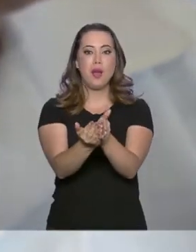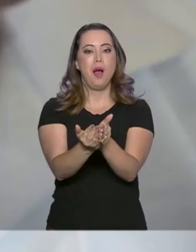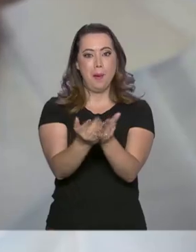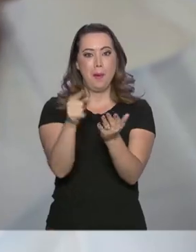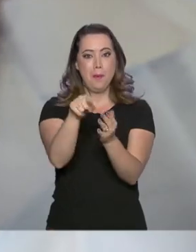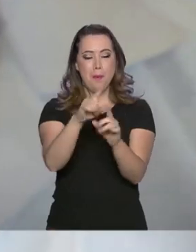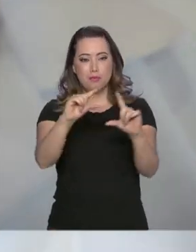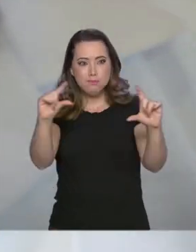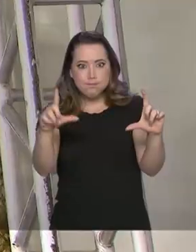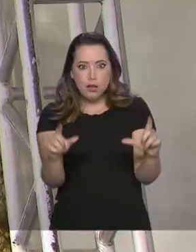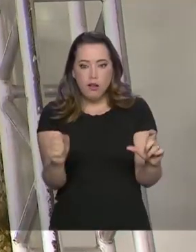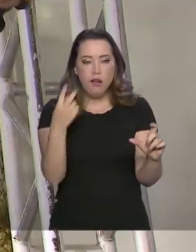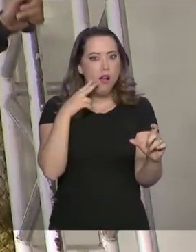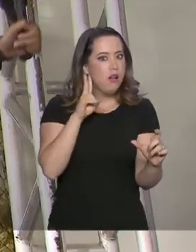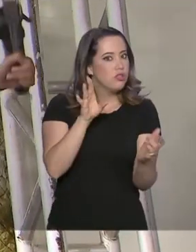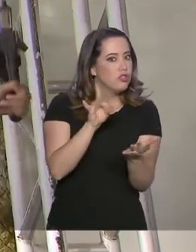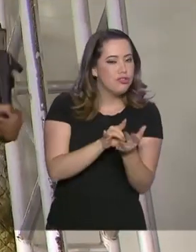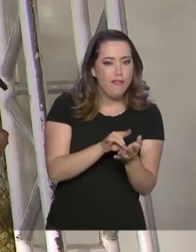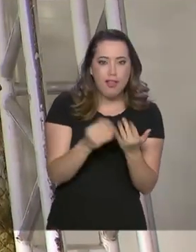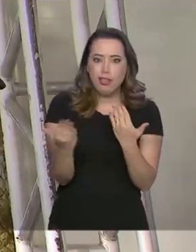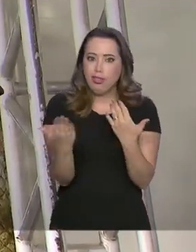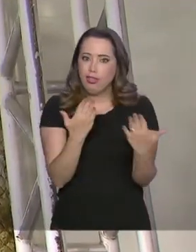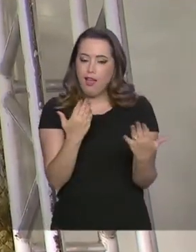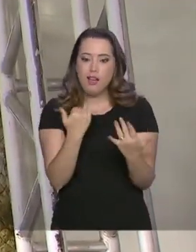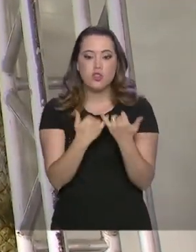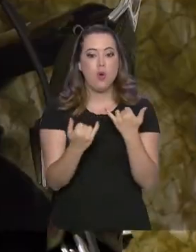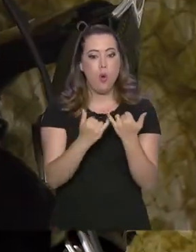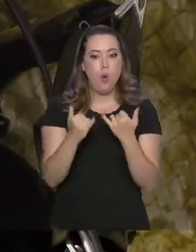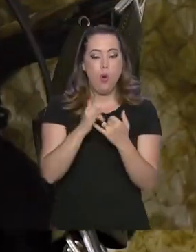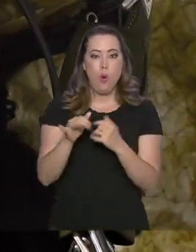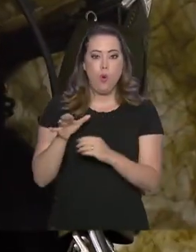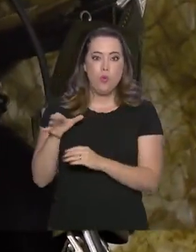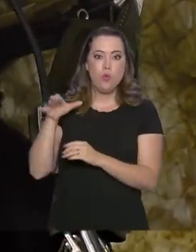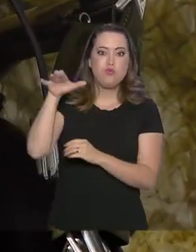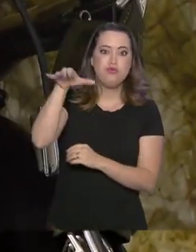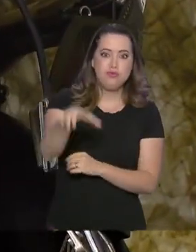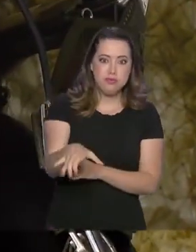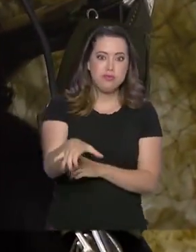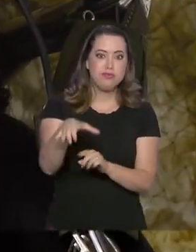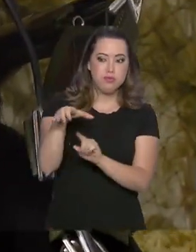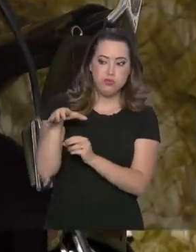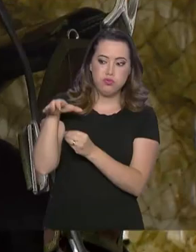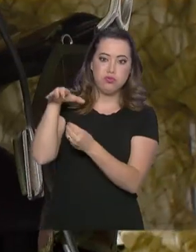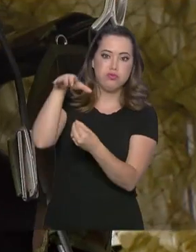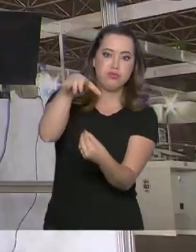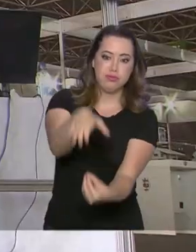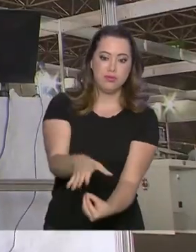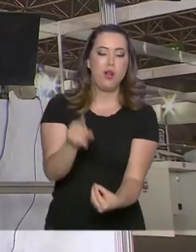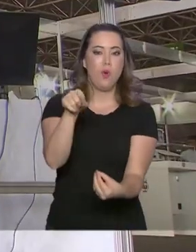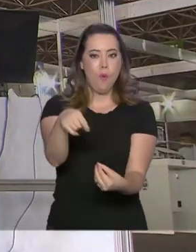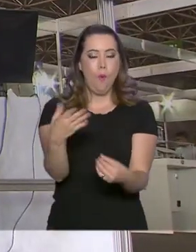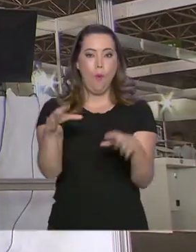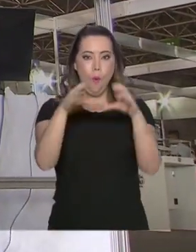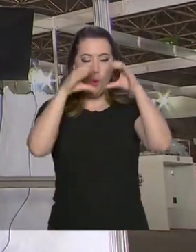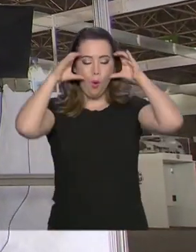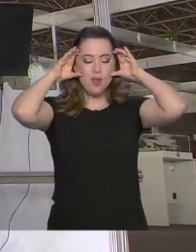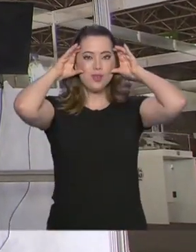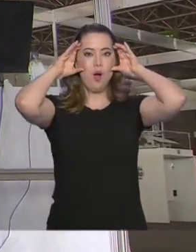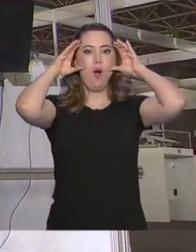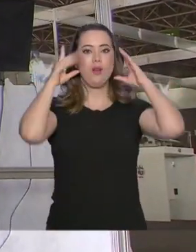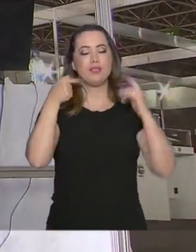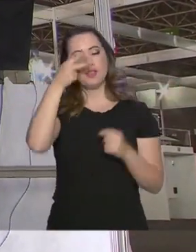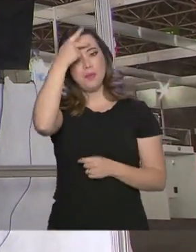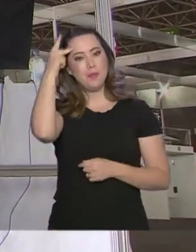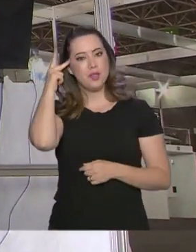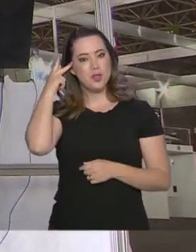parece bem real. Ou saltar de paraquedas. Os óculos de realidade virtual levam o candidato